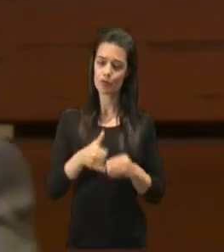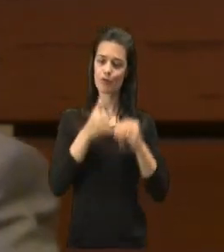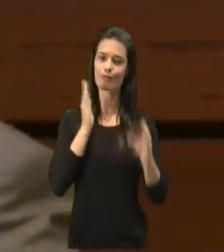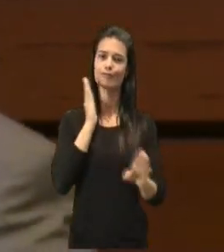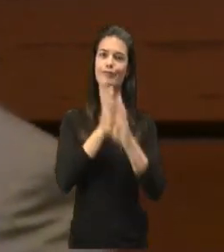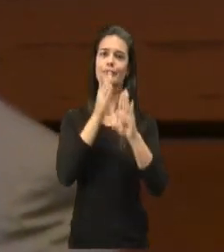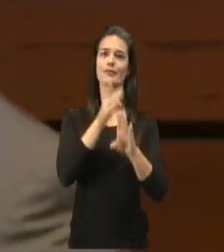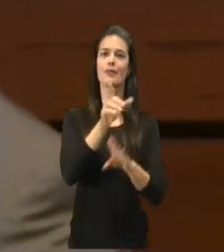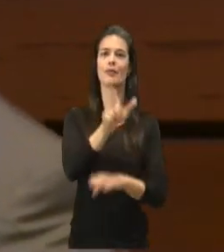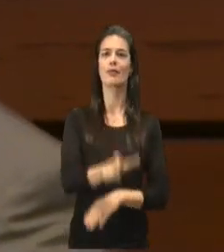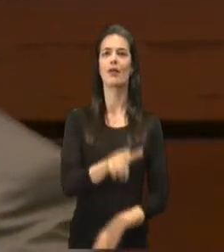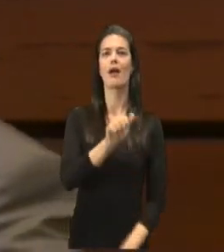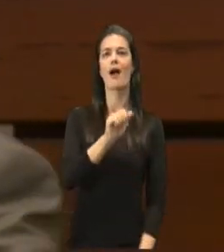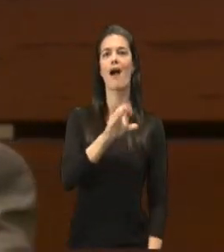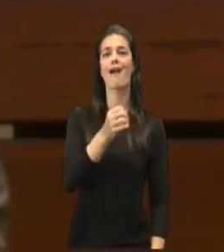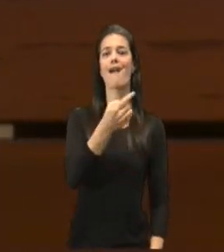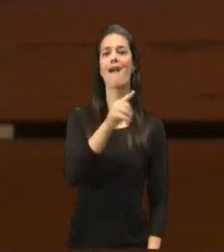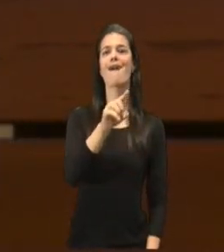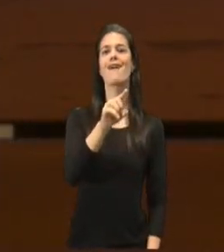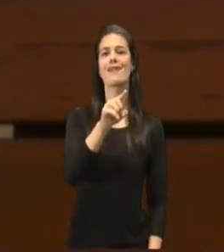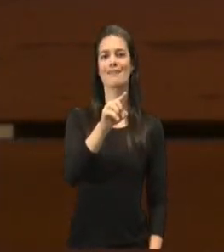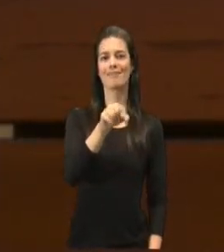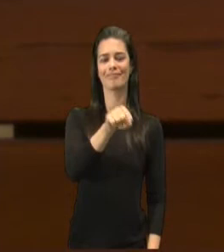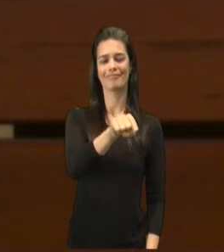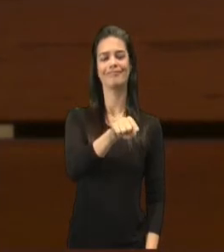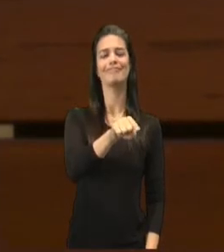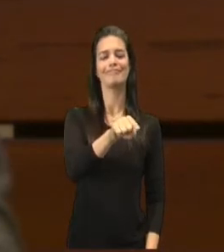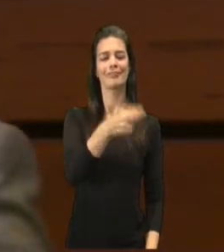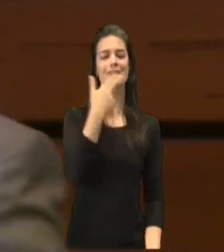E imediatamente, Josué toma